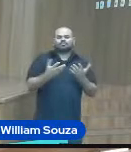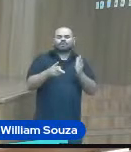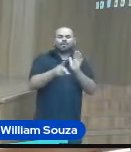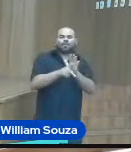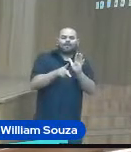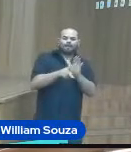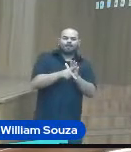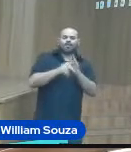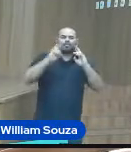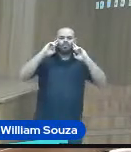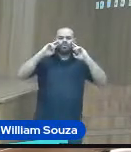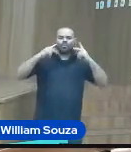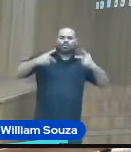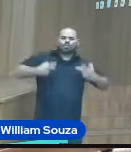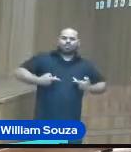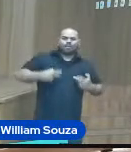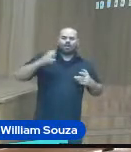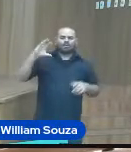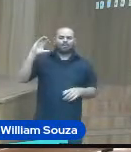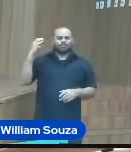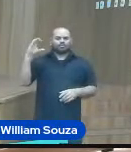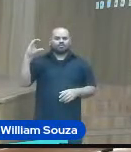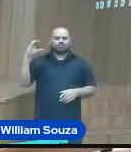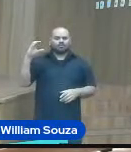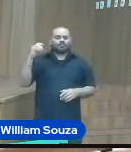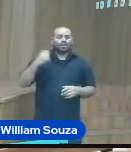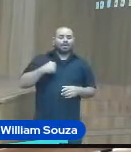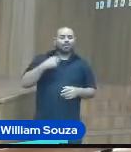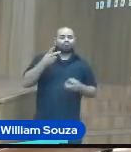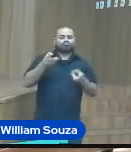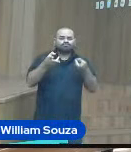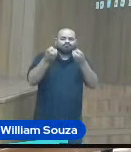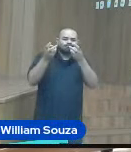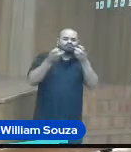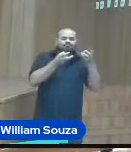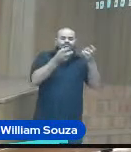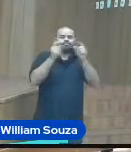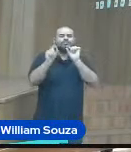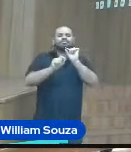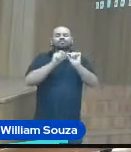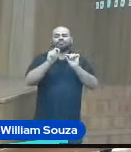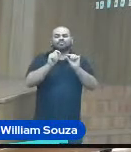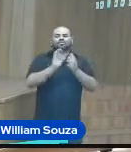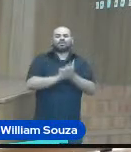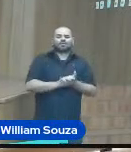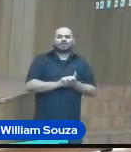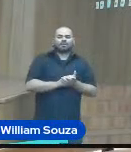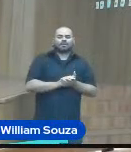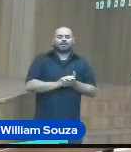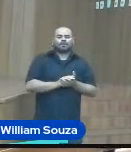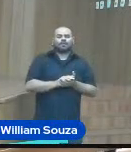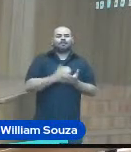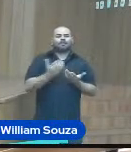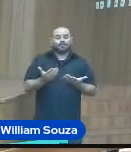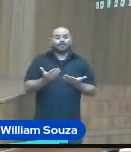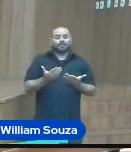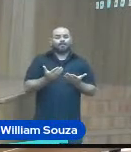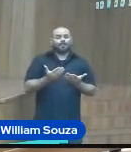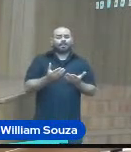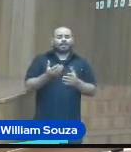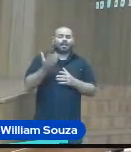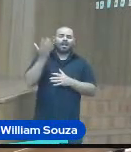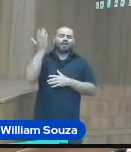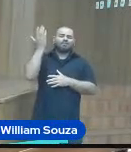algo profundamente importante na minha forma de ver. Né? E essa complementação, né? As contribuições do